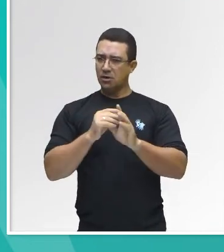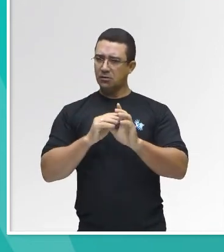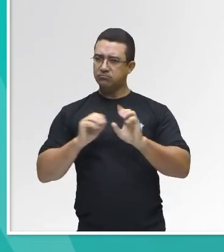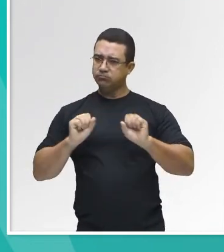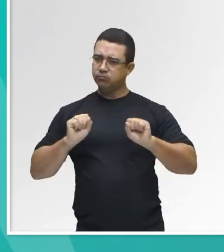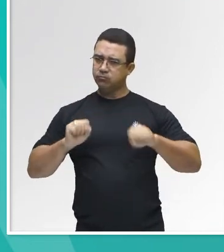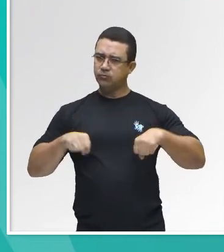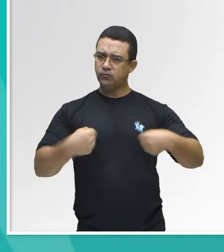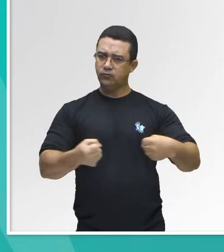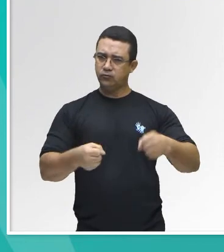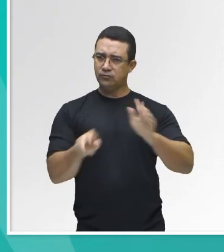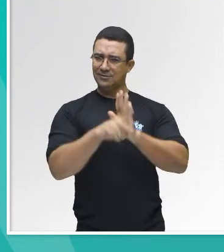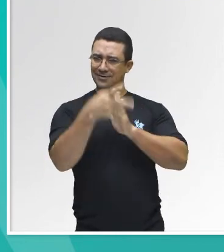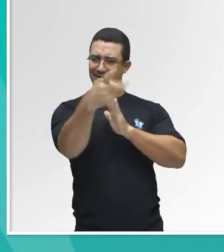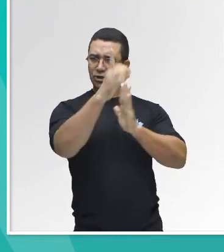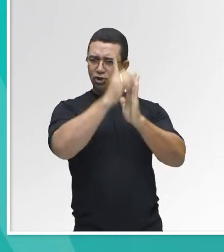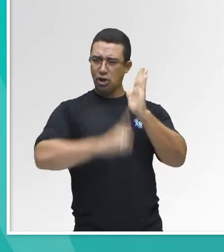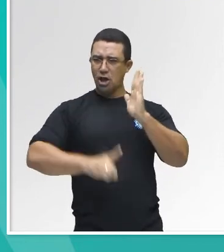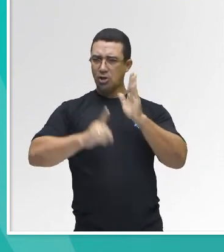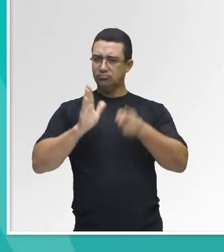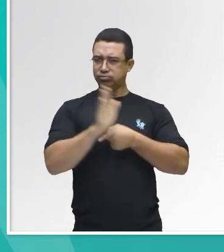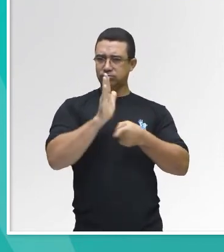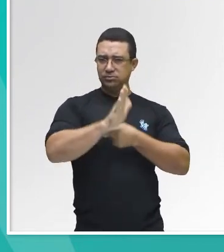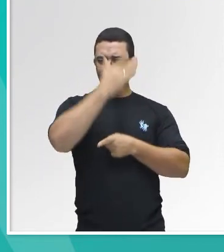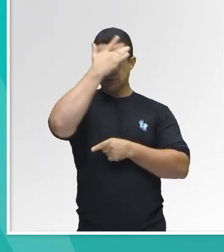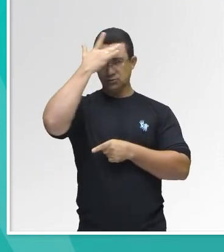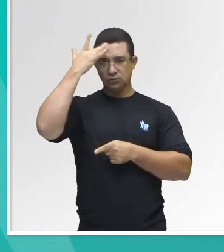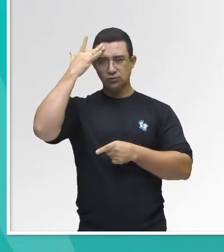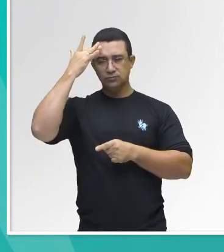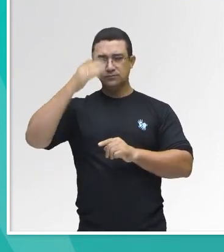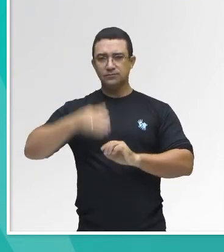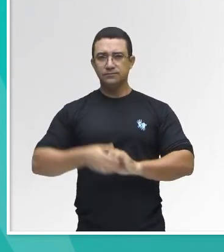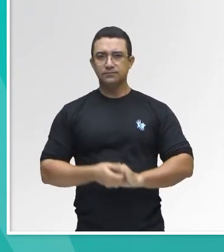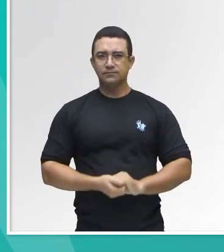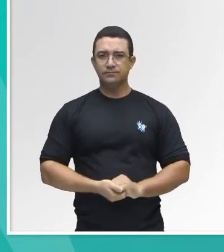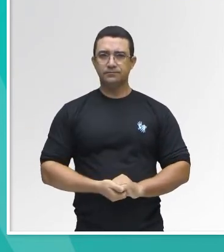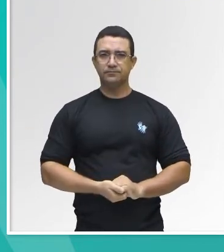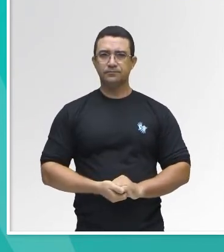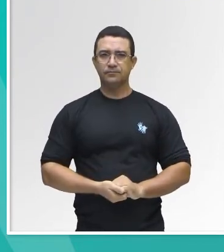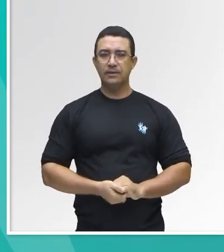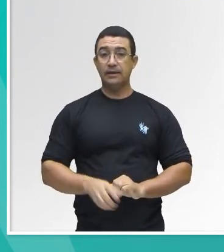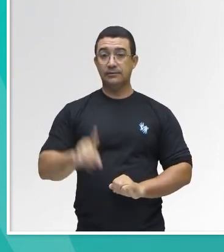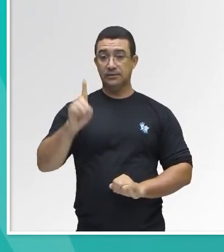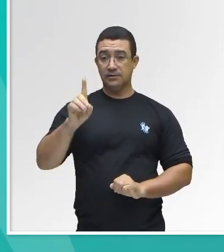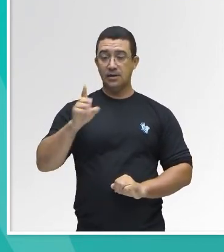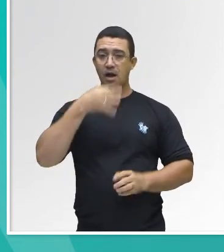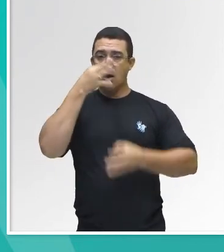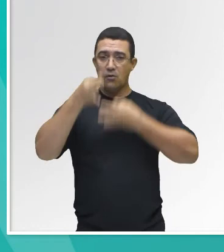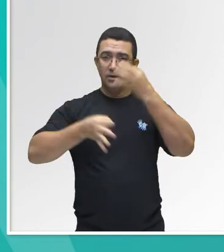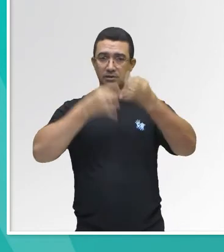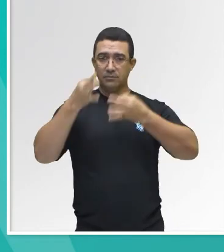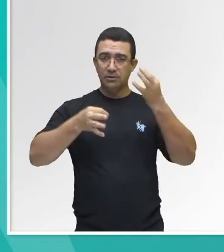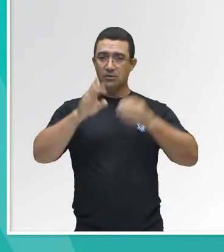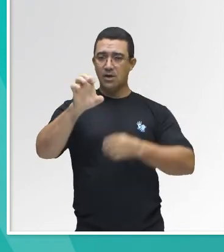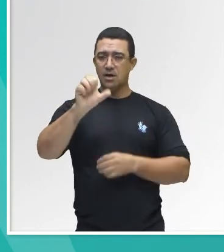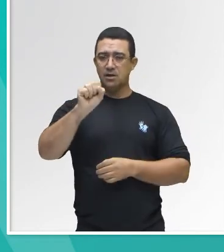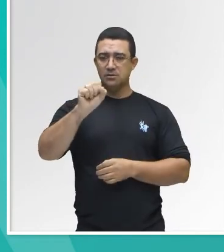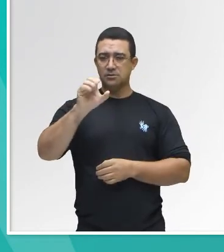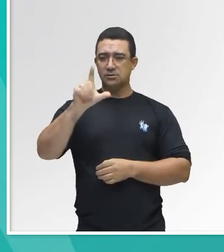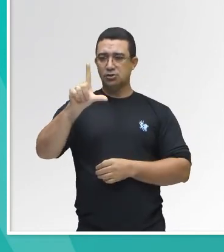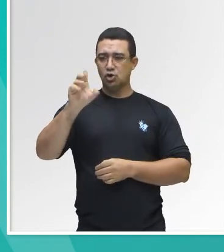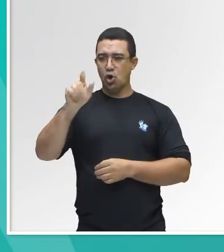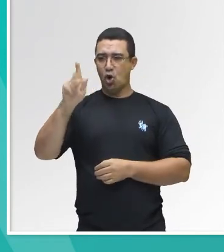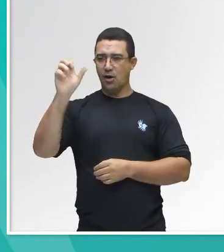e defender os direitos das pessoas. Seguindo, nós temos o argumento slogan. Se trata de uma